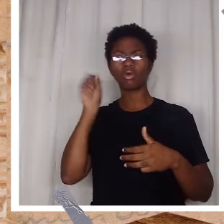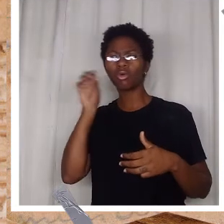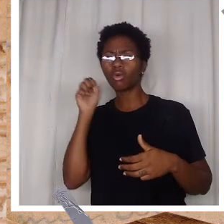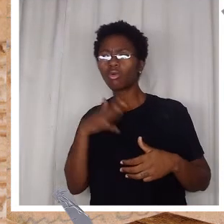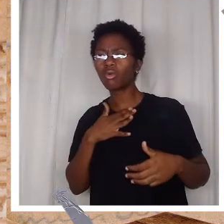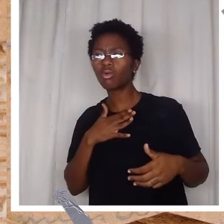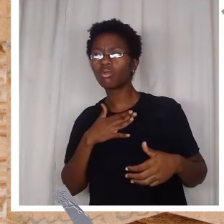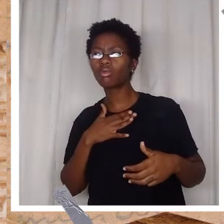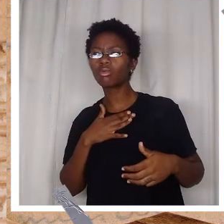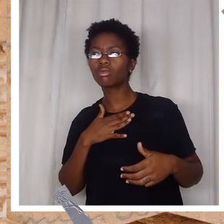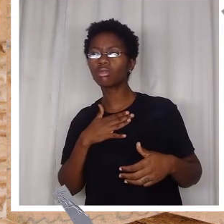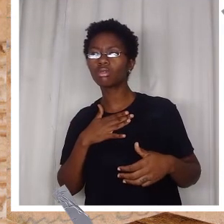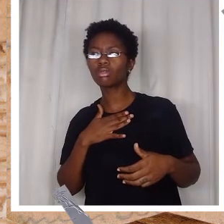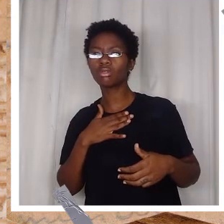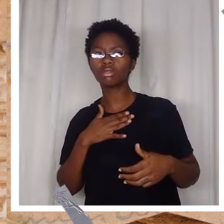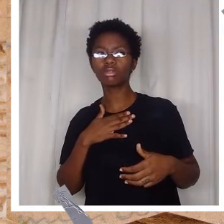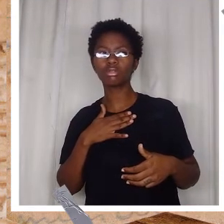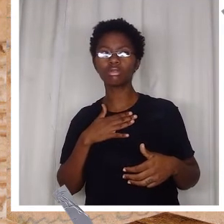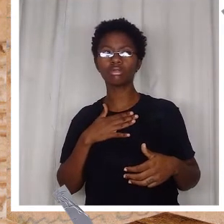escutando?